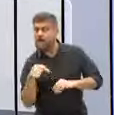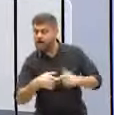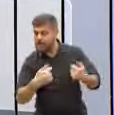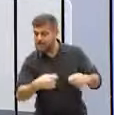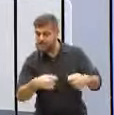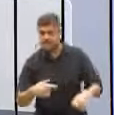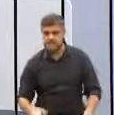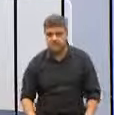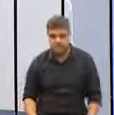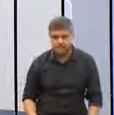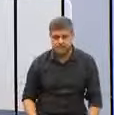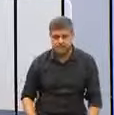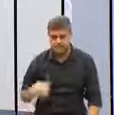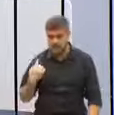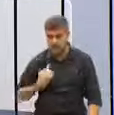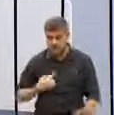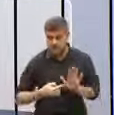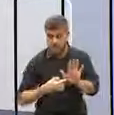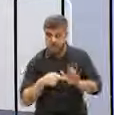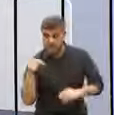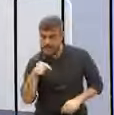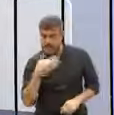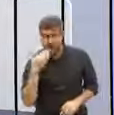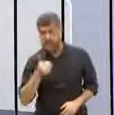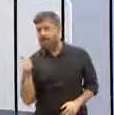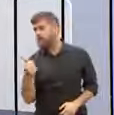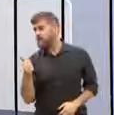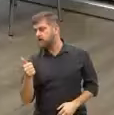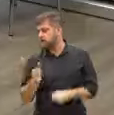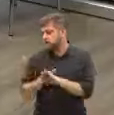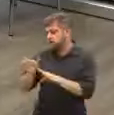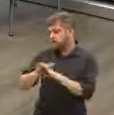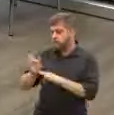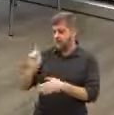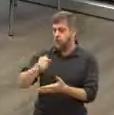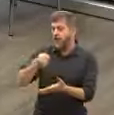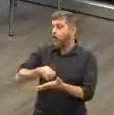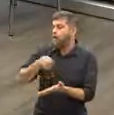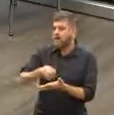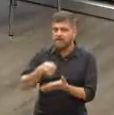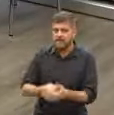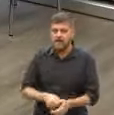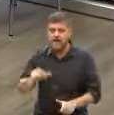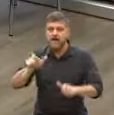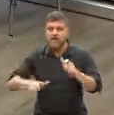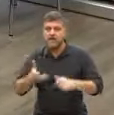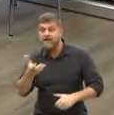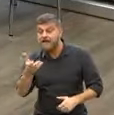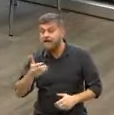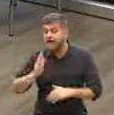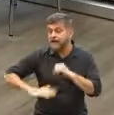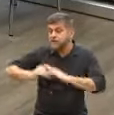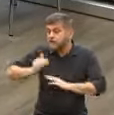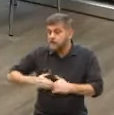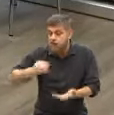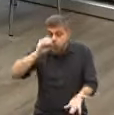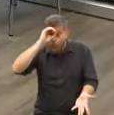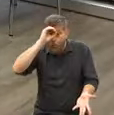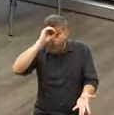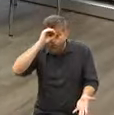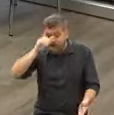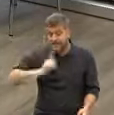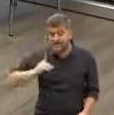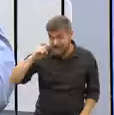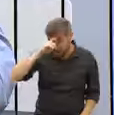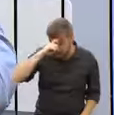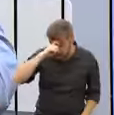fica saturando. Então a gente vai apontando, olha, o melhor é aqui, a gente não pode obrigar. Porque às vezes as pessoas querem fazer as coisas e não sabem como. Existe uma